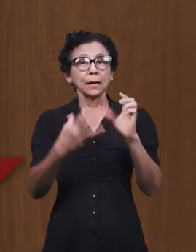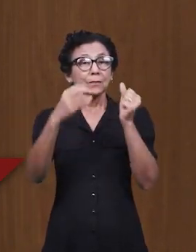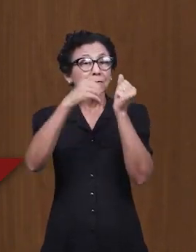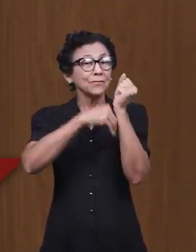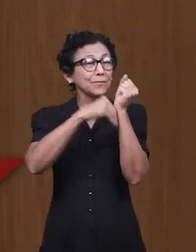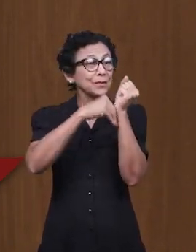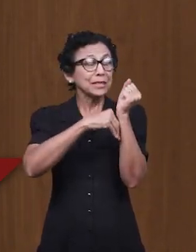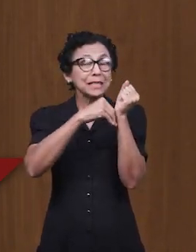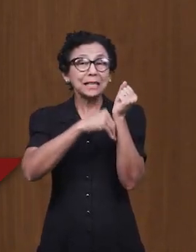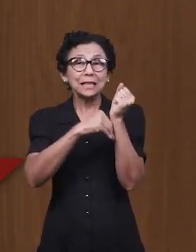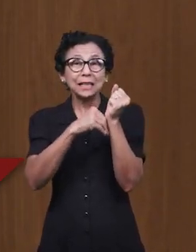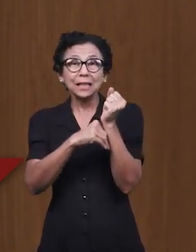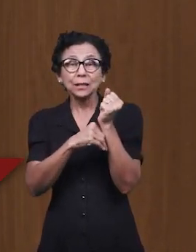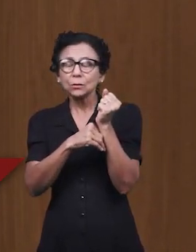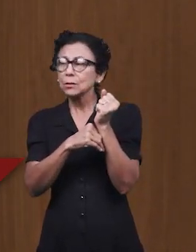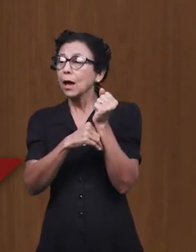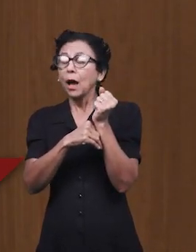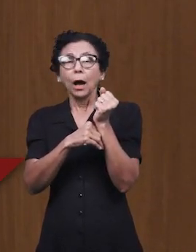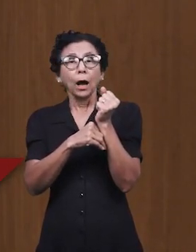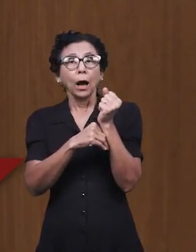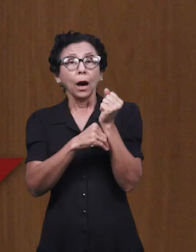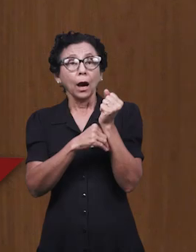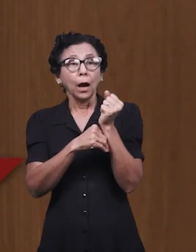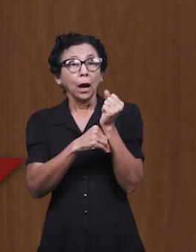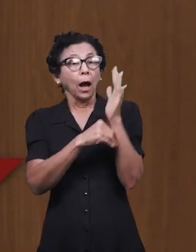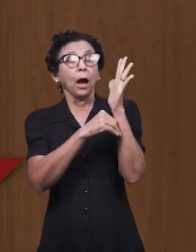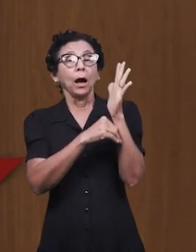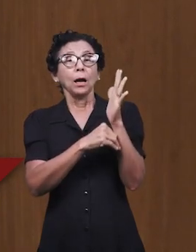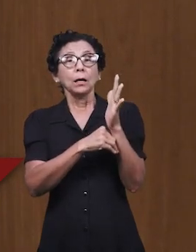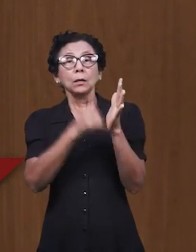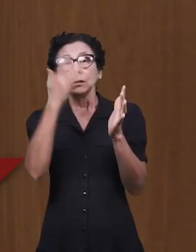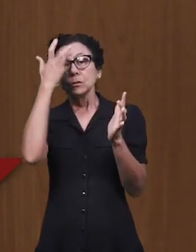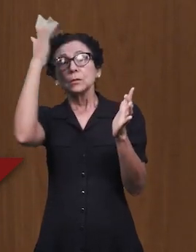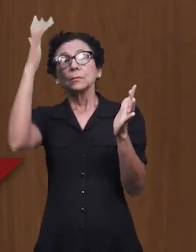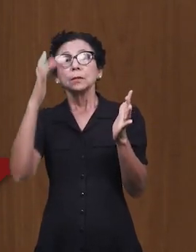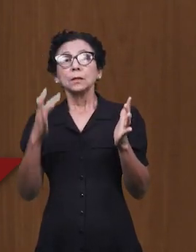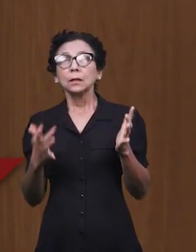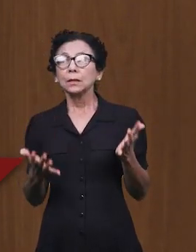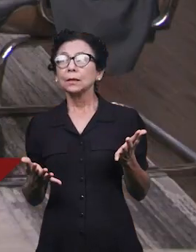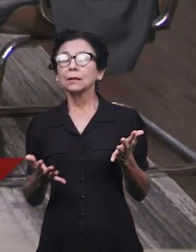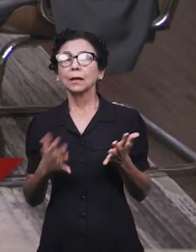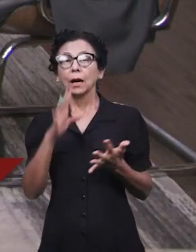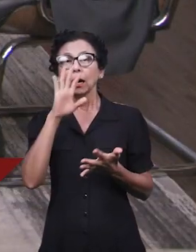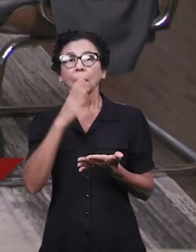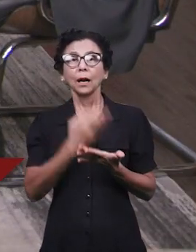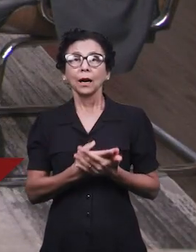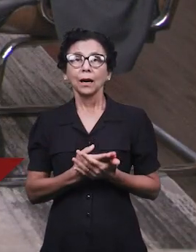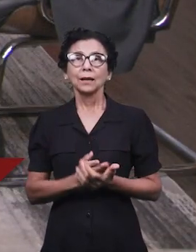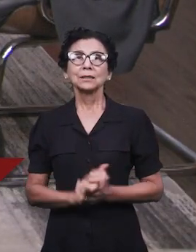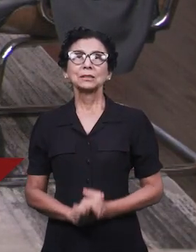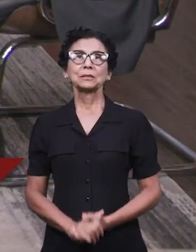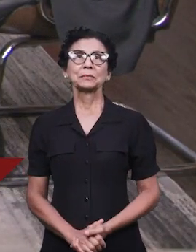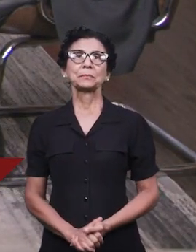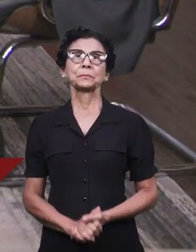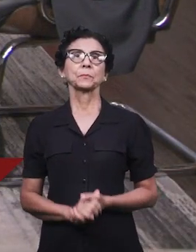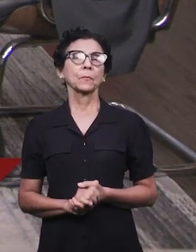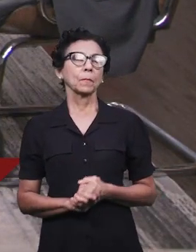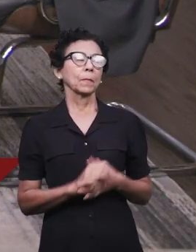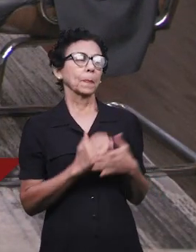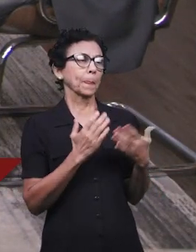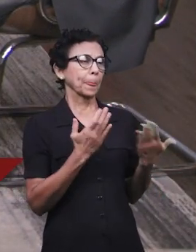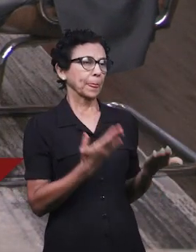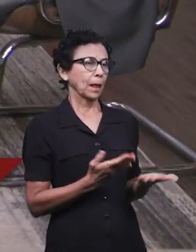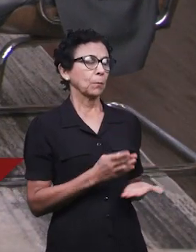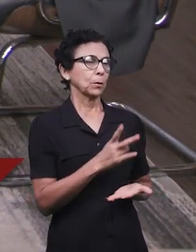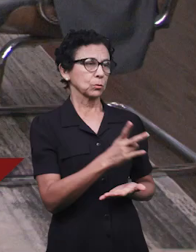É isso que o Senhor quer, né? Então, essa nossa palavra está aí. Amém. Você pode continuar, se quiser mais. Estou